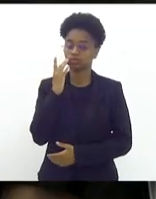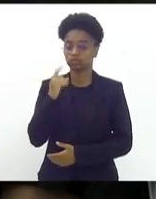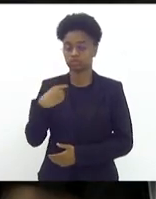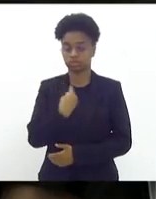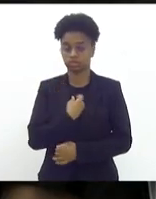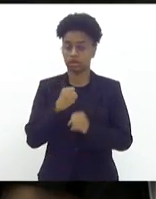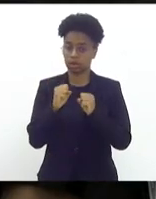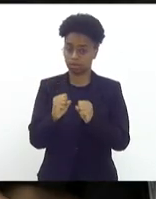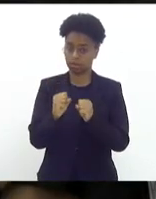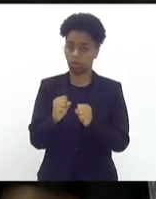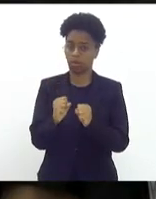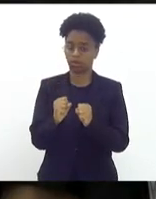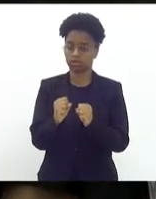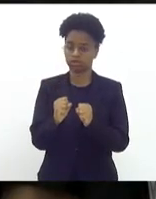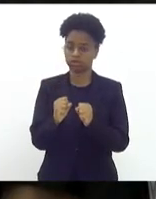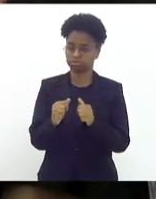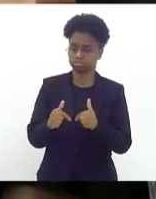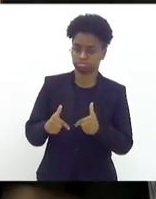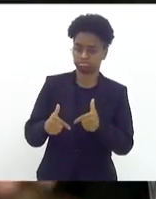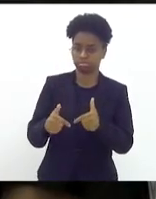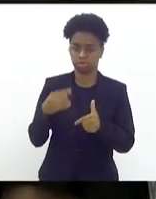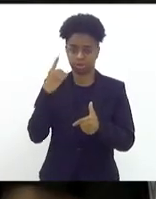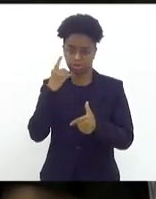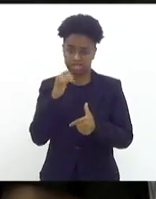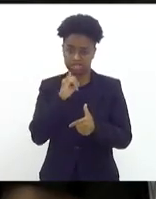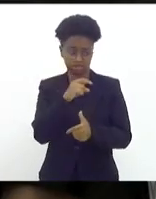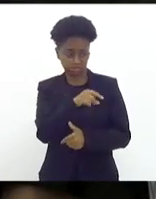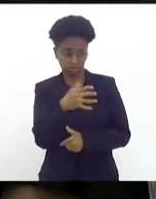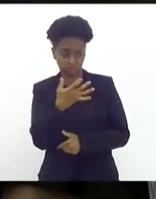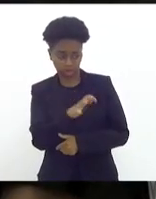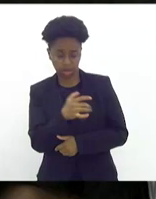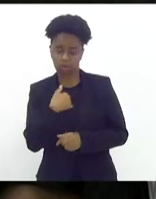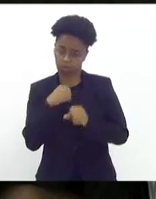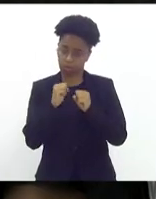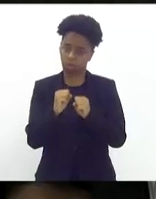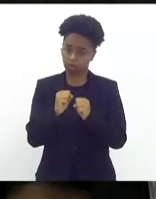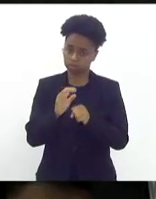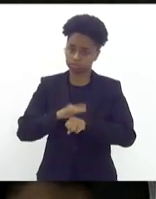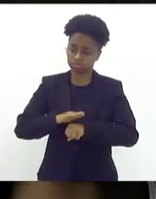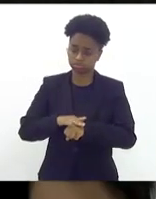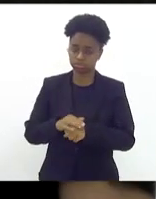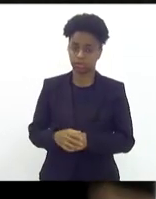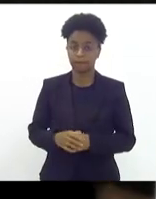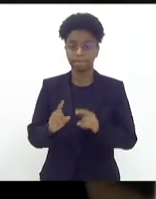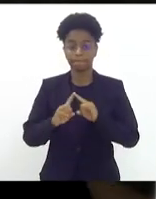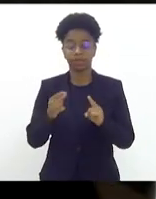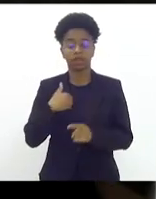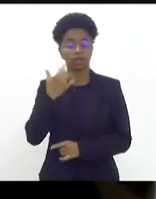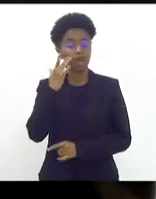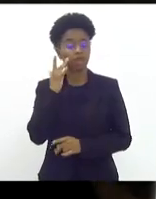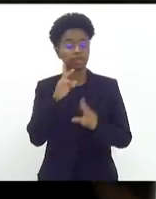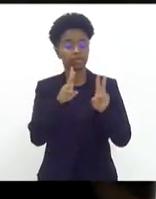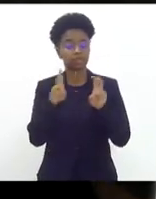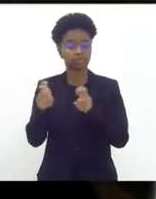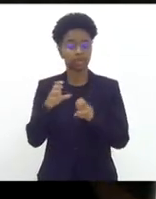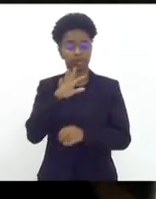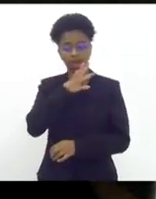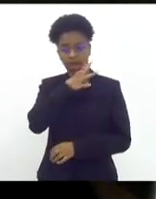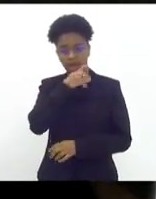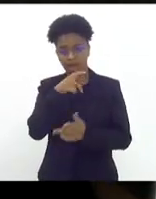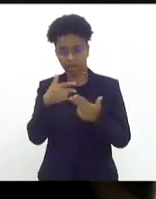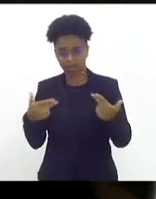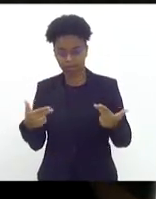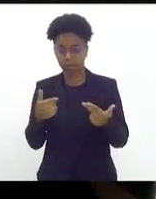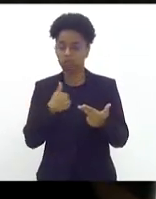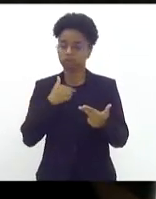podemos propor o deputado, se ele não quiser, eu até posso trabalhar isso. Eu acho que a causa animal, e eu já tinha